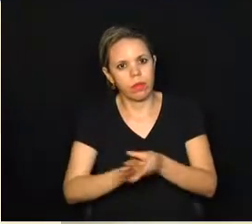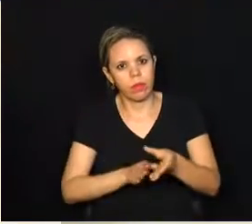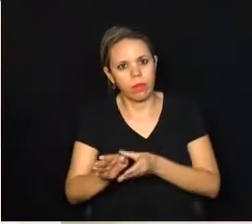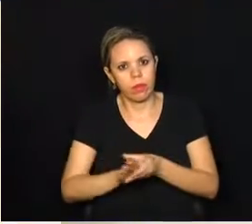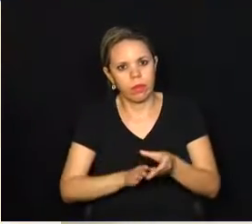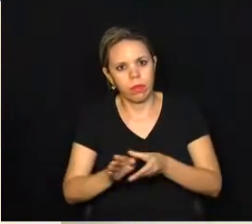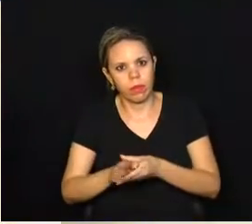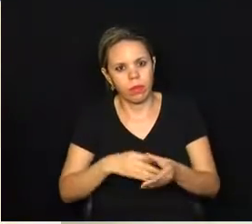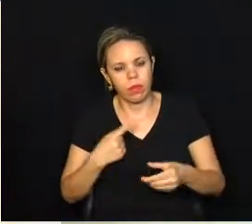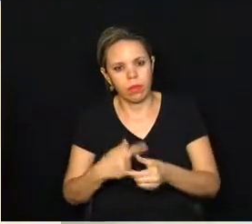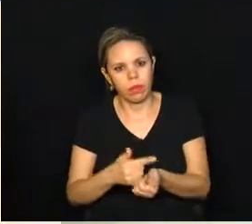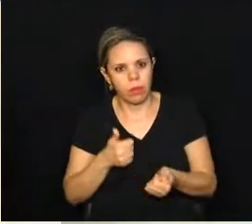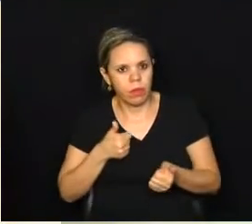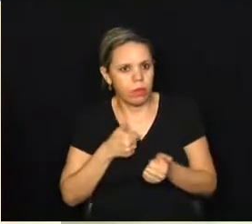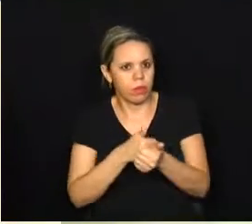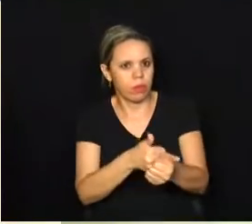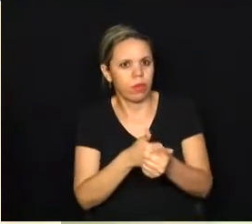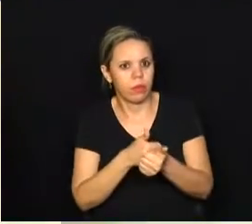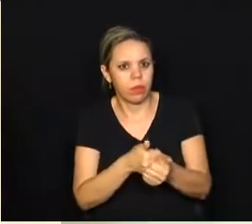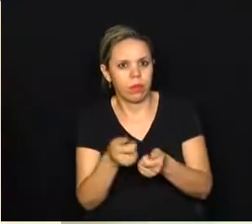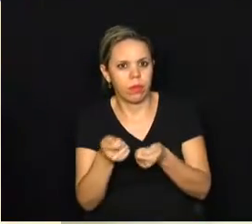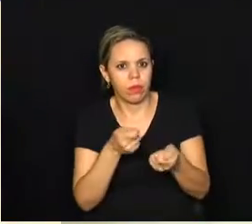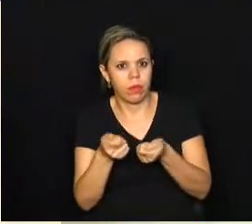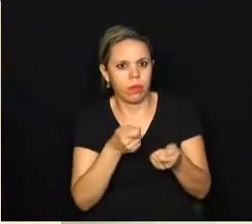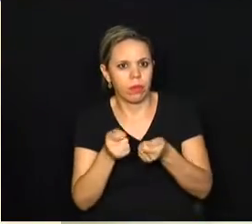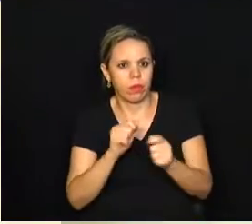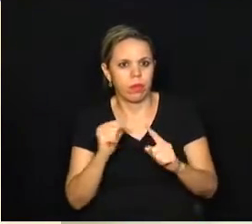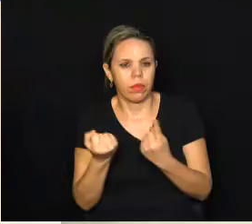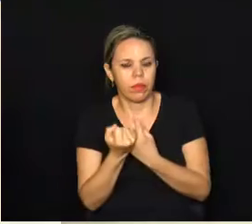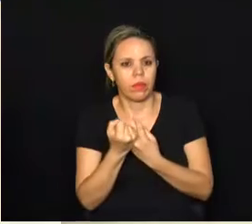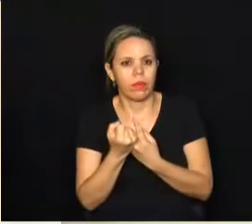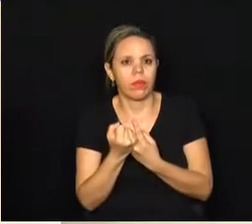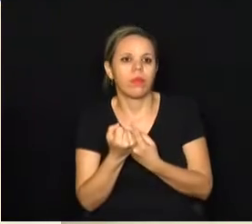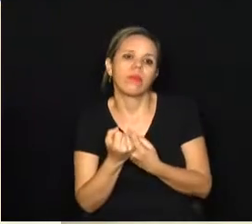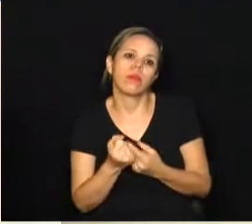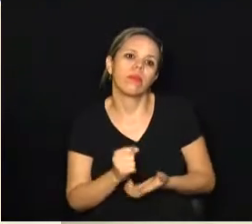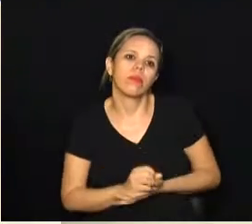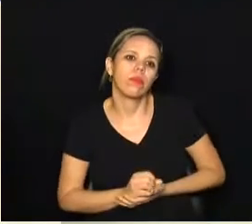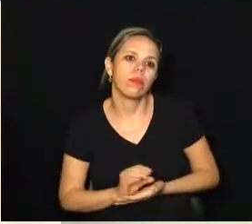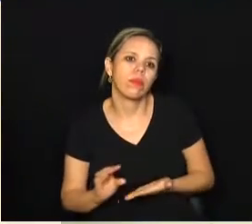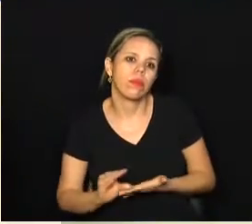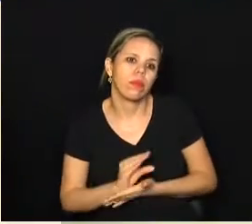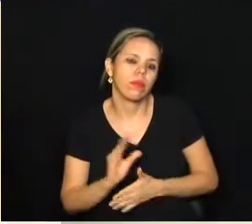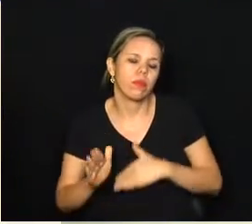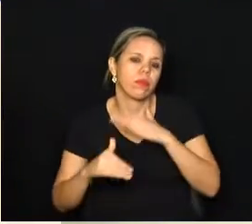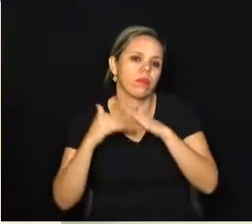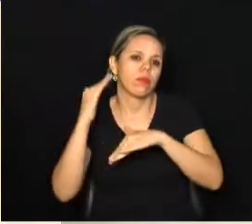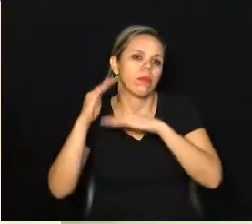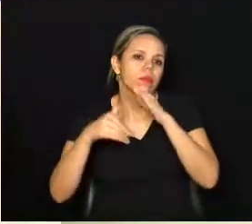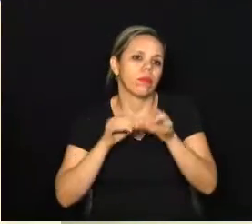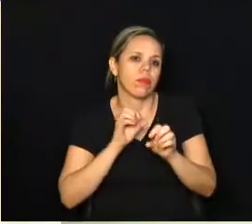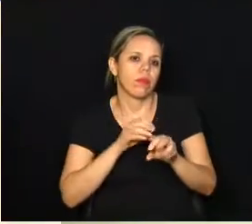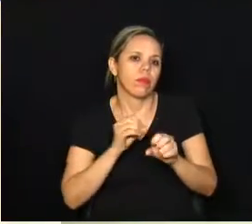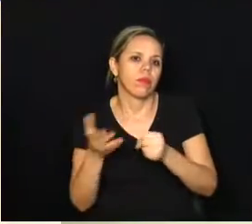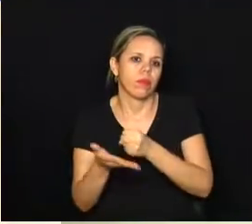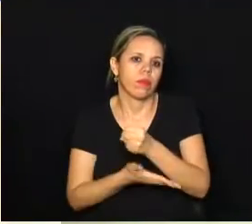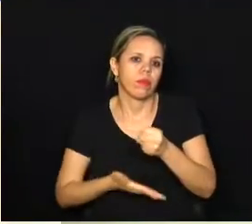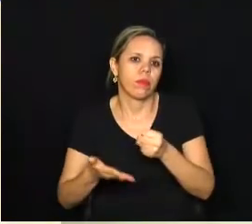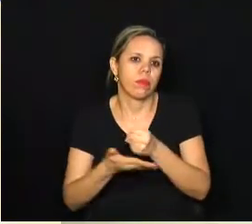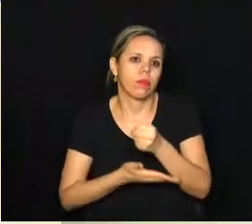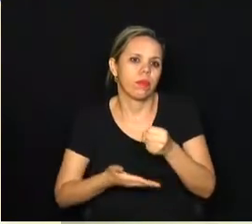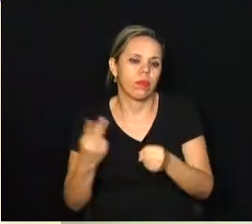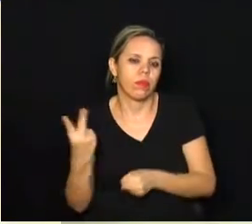Municipal de Acompanhamento e Controle Social do Fundo de Manutenção e Desenvolvimento da Educação Básica e